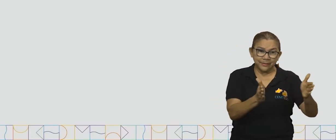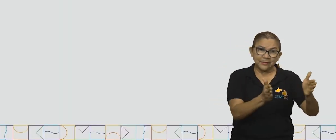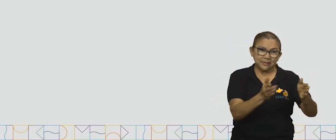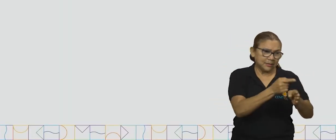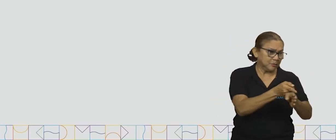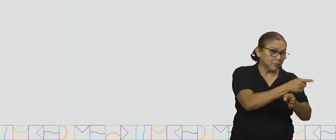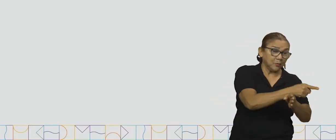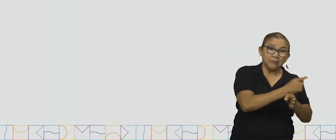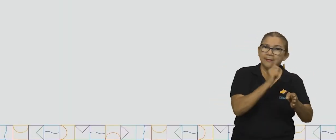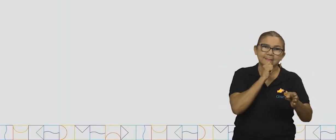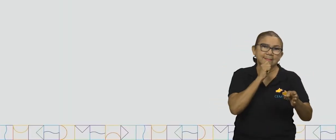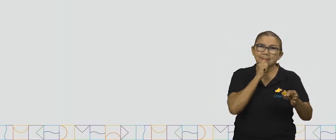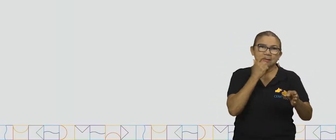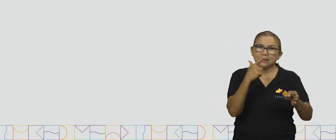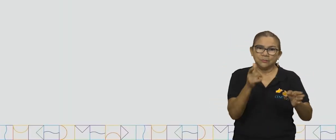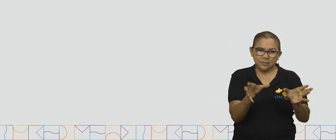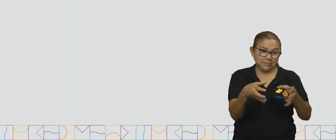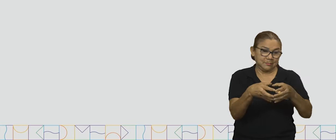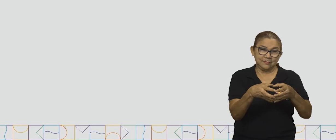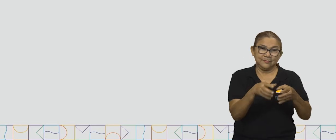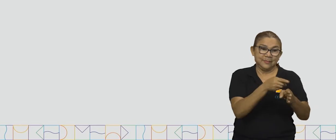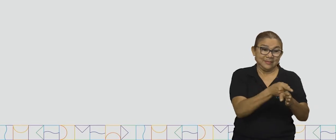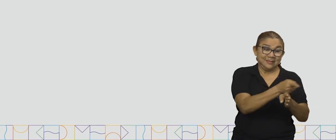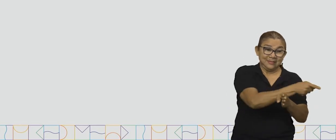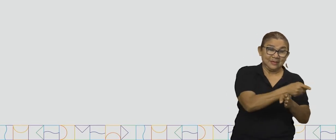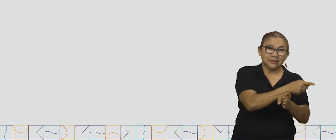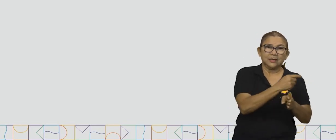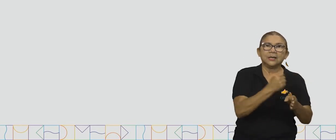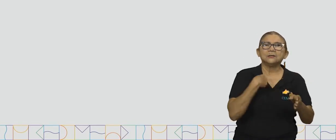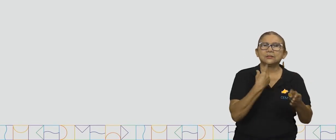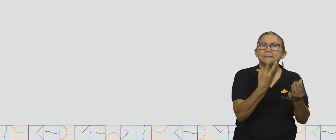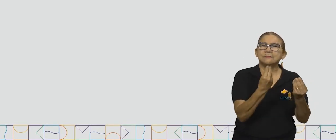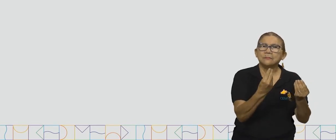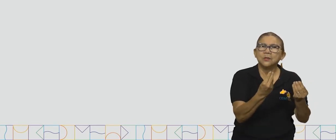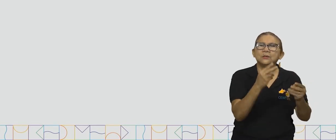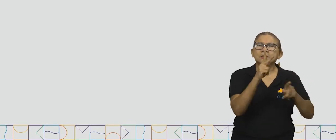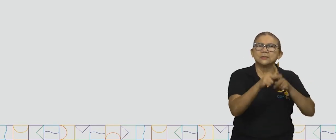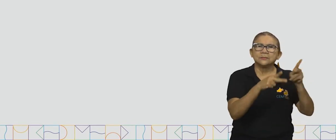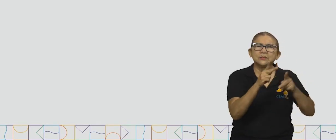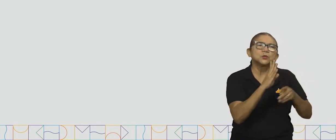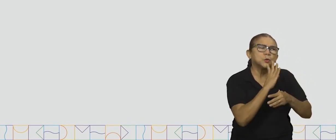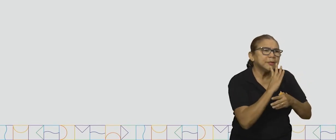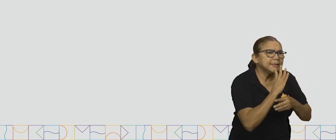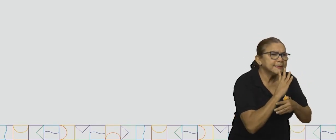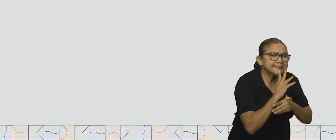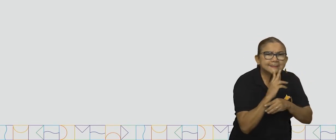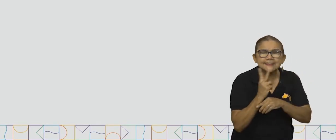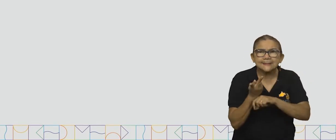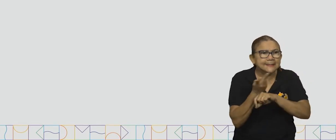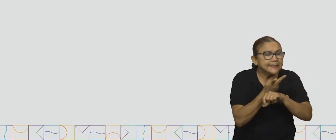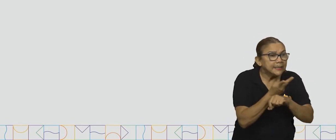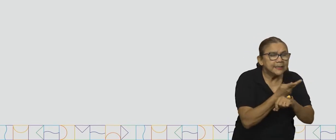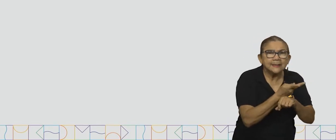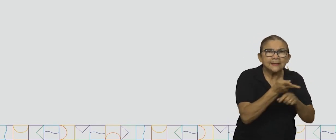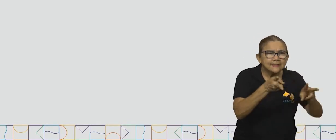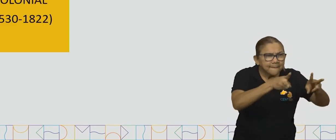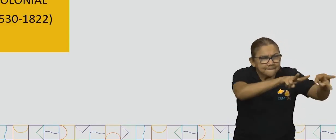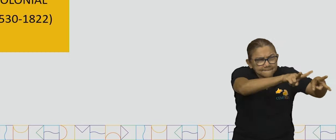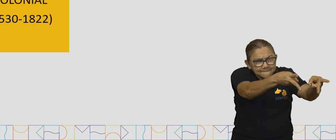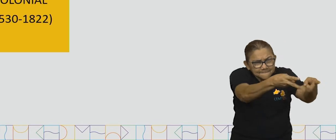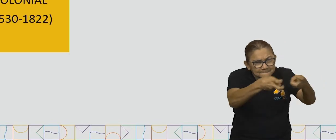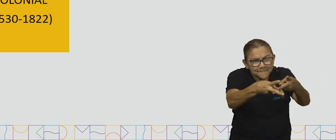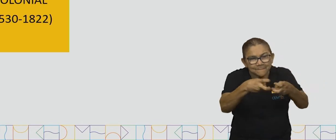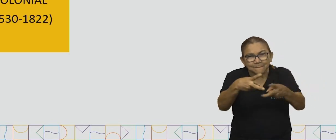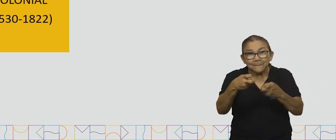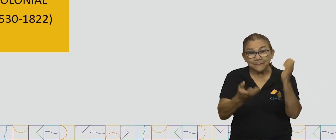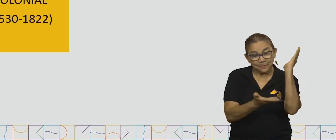de iniciar a colonização portuguesa, foi marcado por expedições de reconhecimento do território e a exploração do pau-brasil. Durante o período